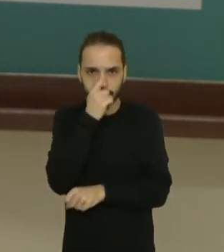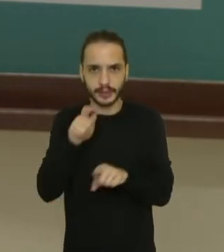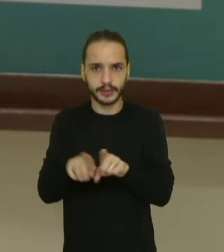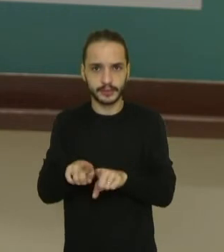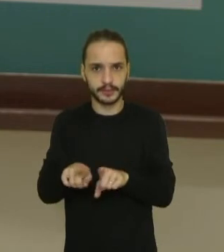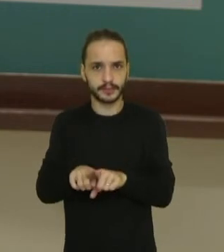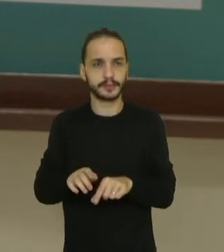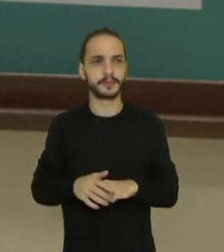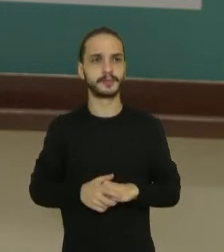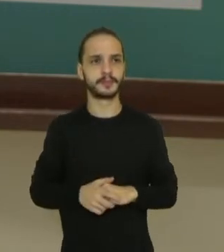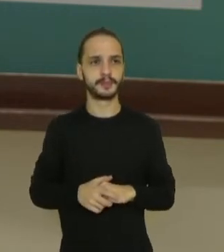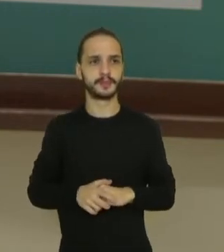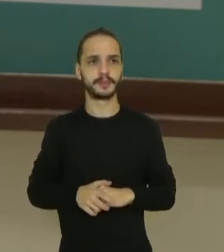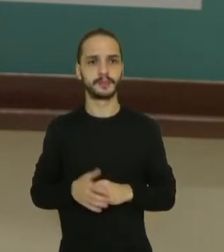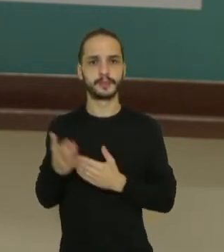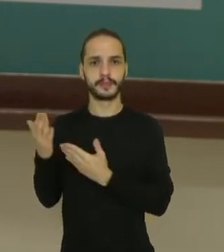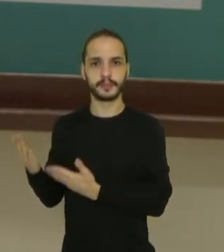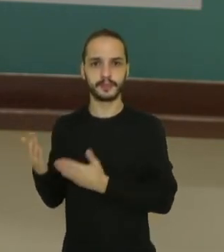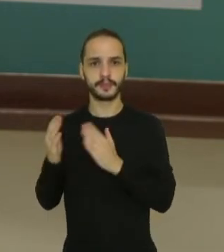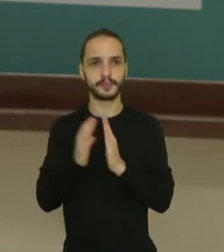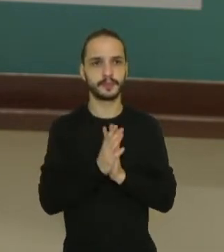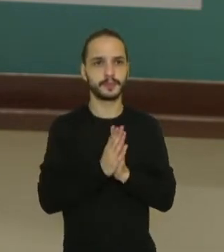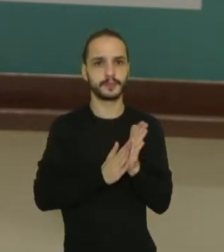bem. E aqui temos então a partir do século